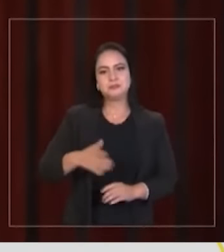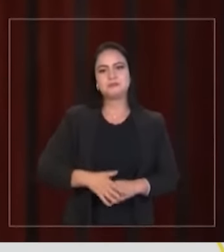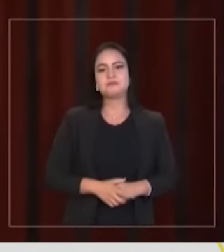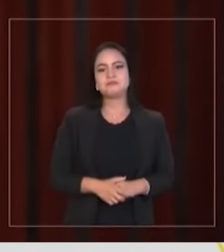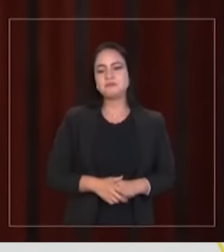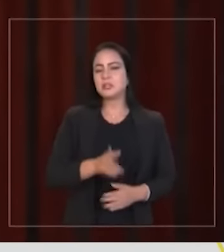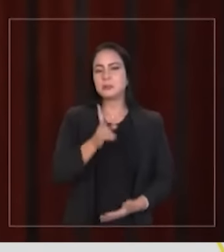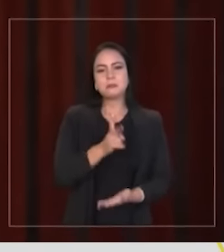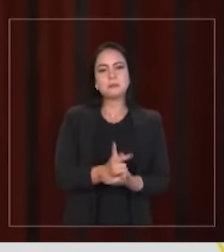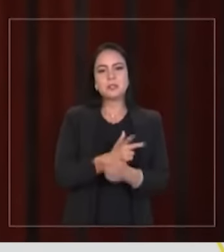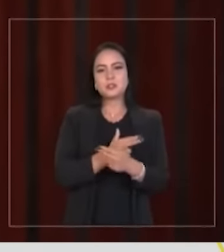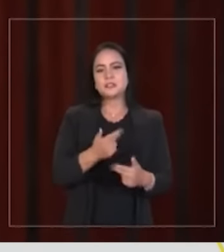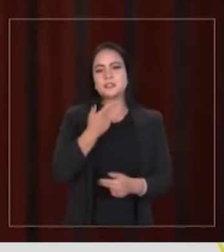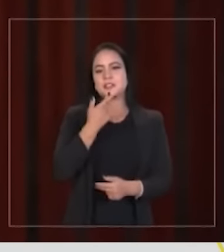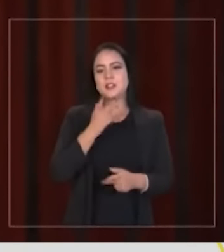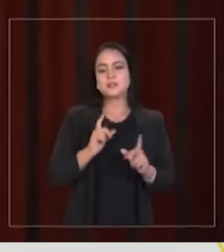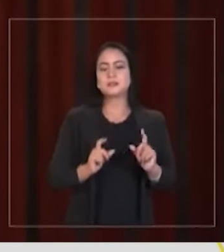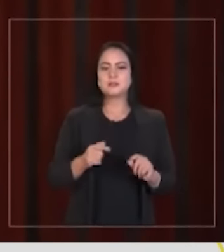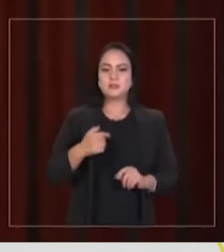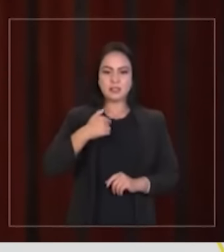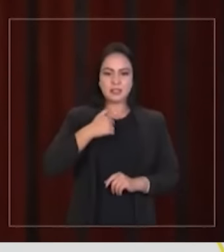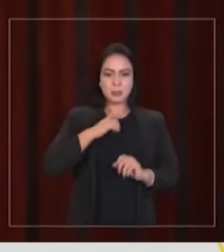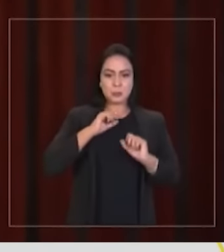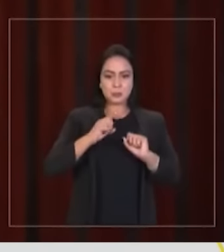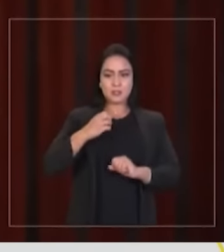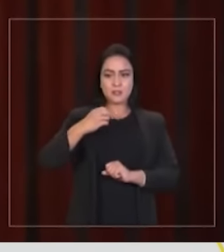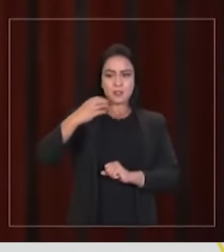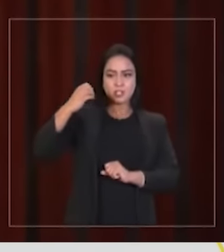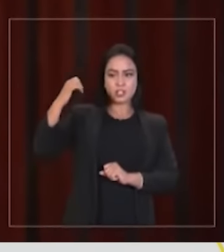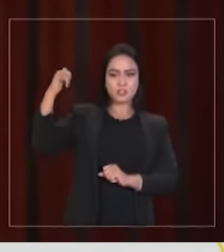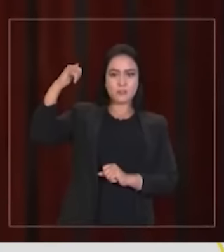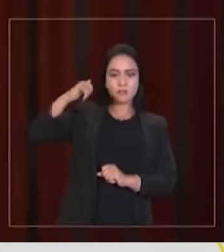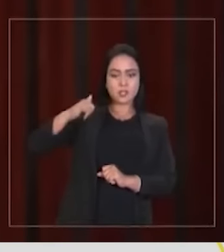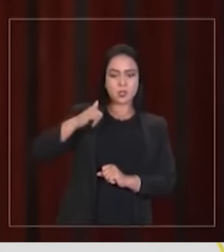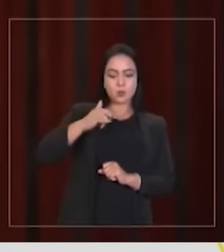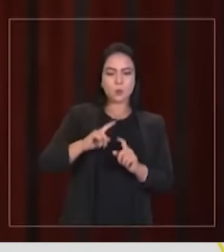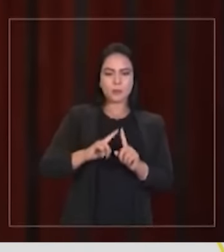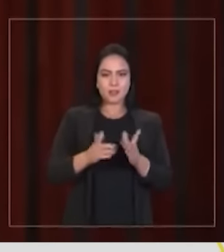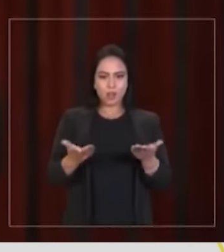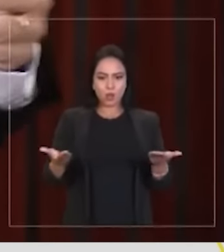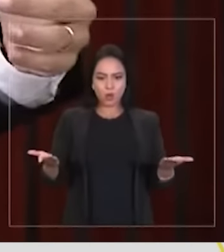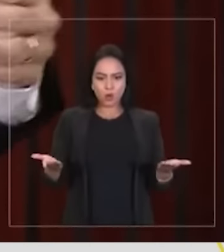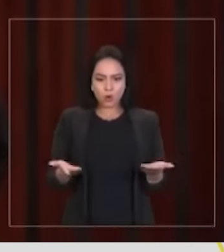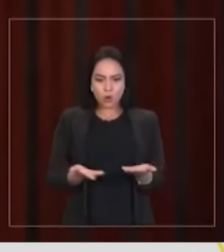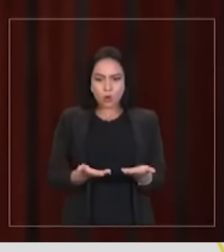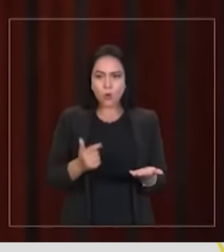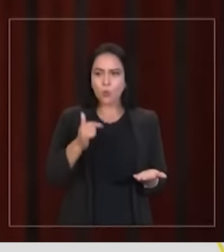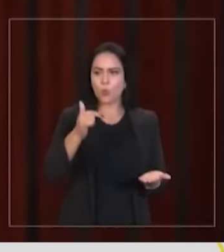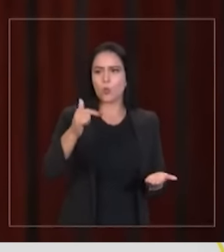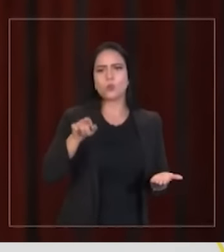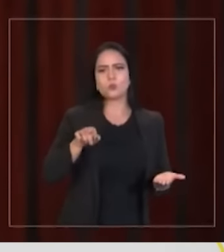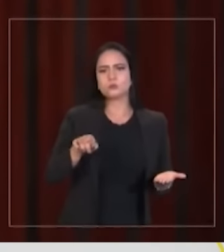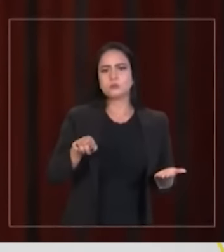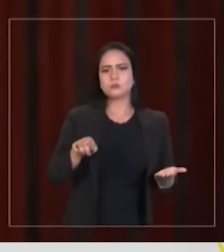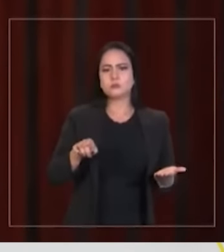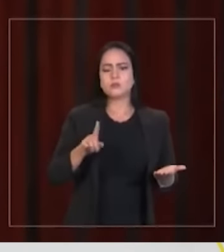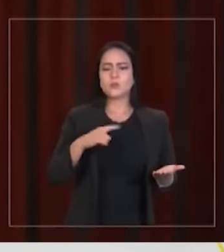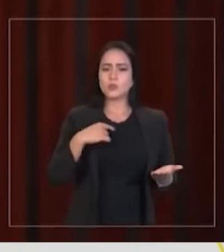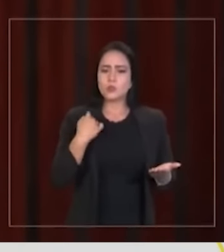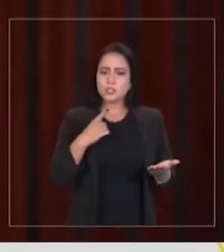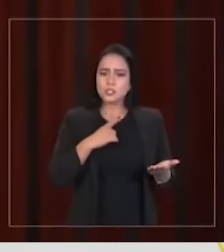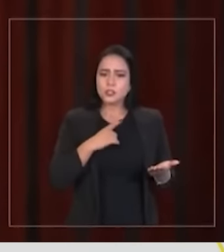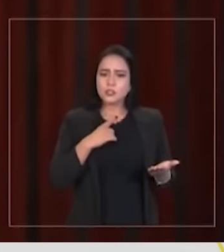mesma coisa que falar, ah, eu podia viajar de avião. Agora, o outro, nós tivemos